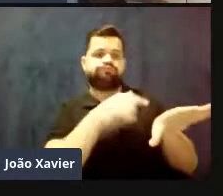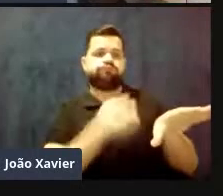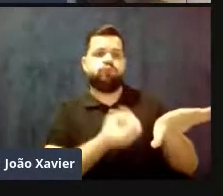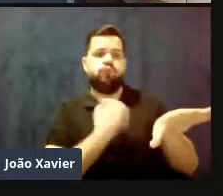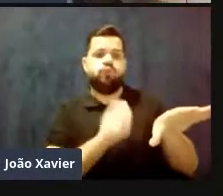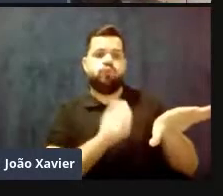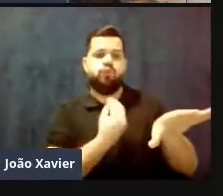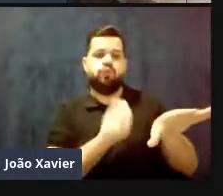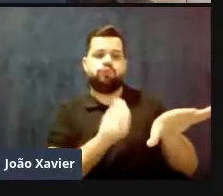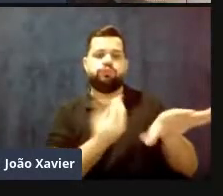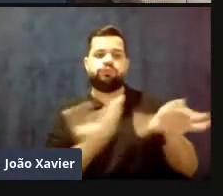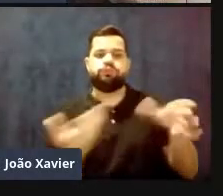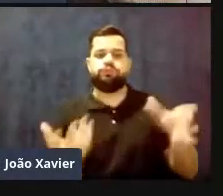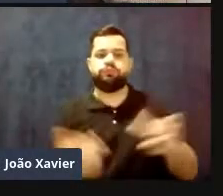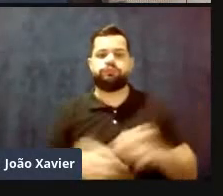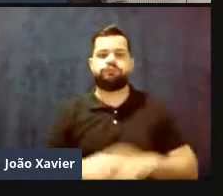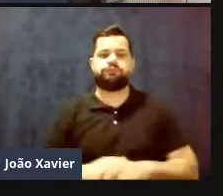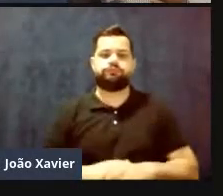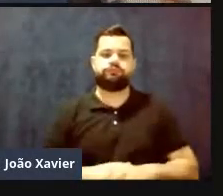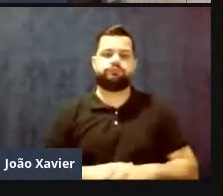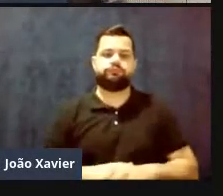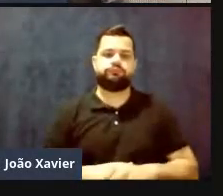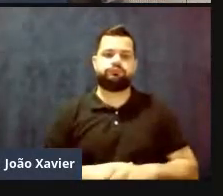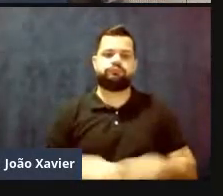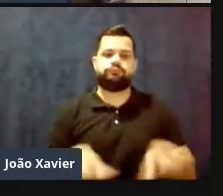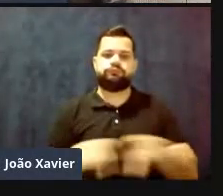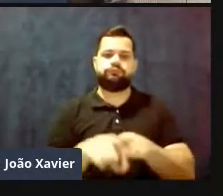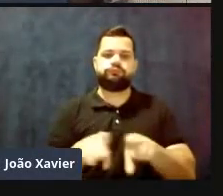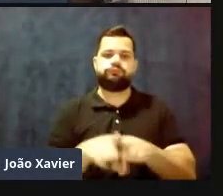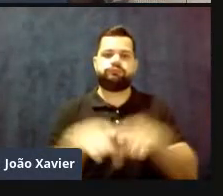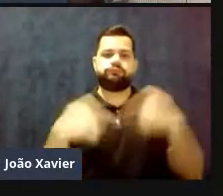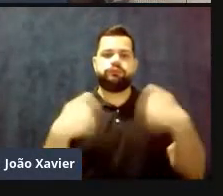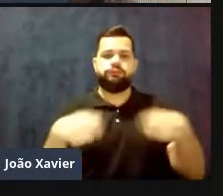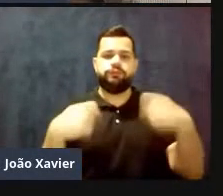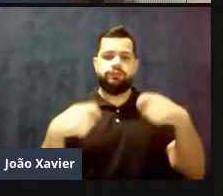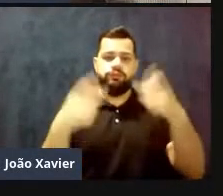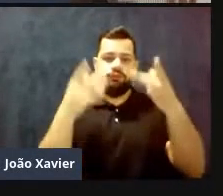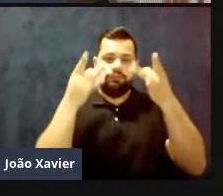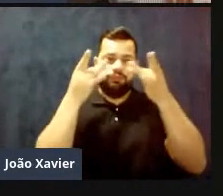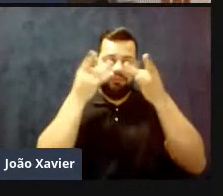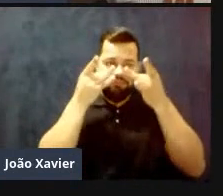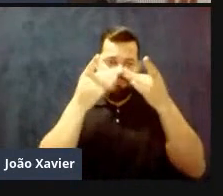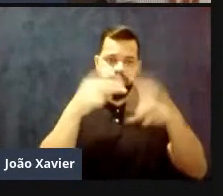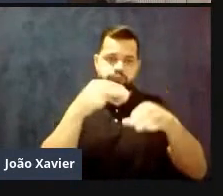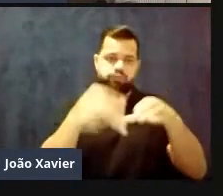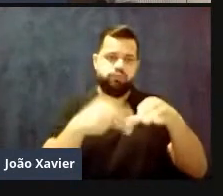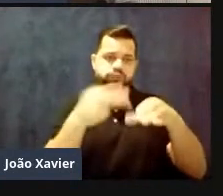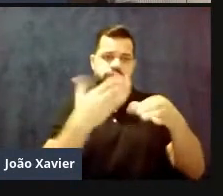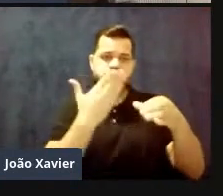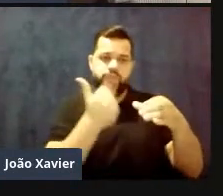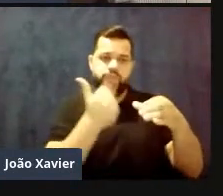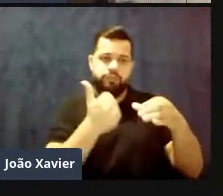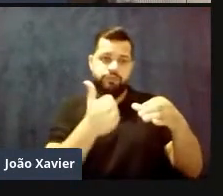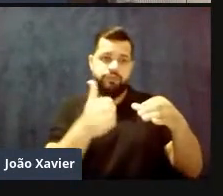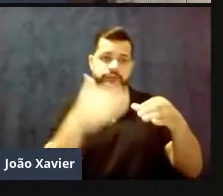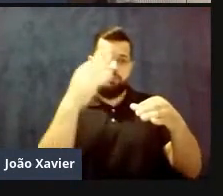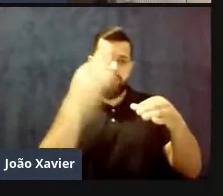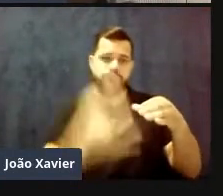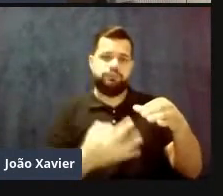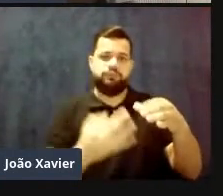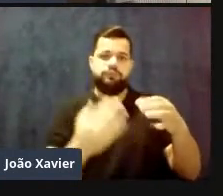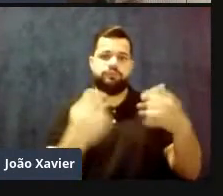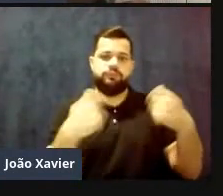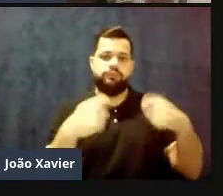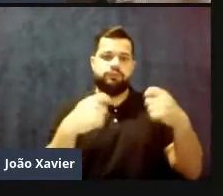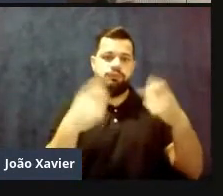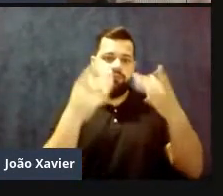para sistematizar o cuidado de nutrição, eu precisaria de uma nutrição presencial. A nossa primeira barreira aí foi quebrada. Essa foto da esquerda